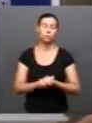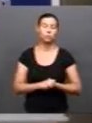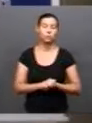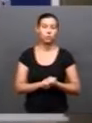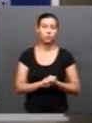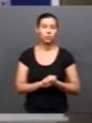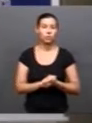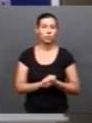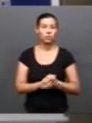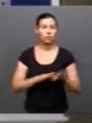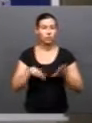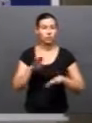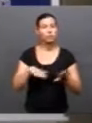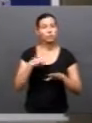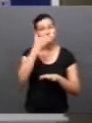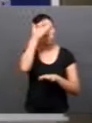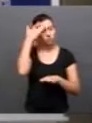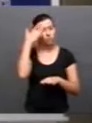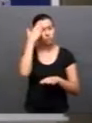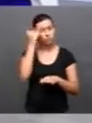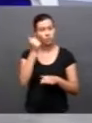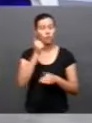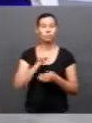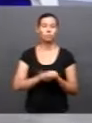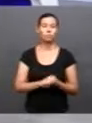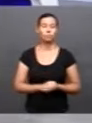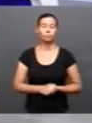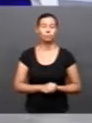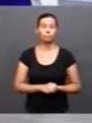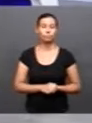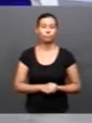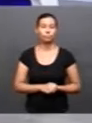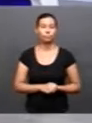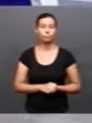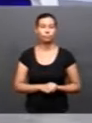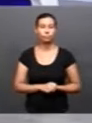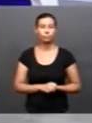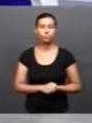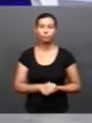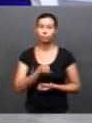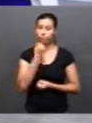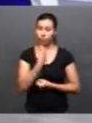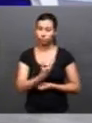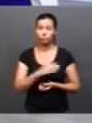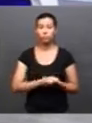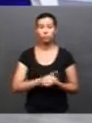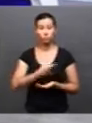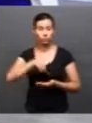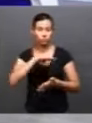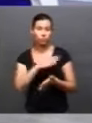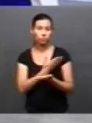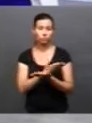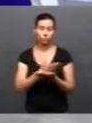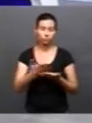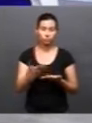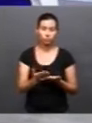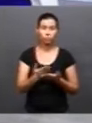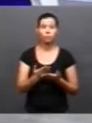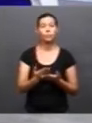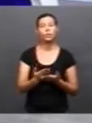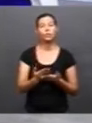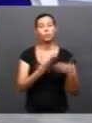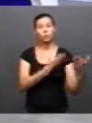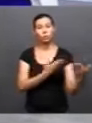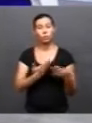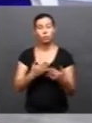amplamente, que aquilo tenha repercussão. Muito bom. Para a gente começar o nosso papo, nós trouxemos para a